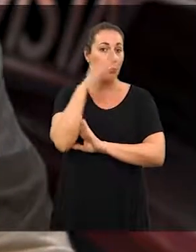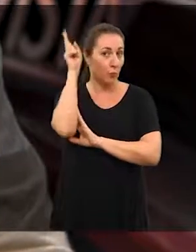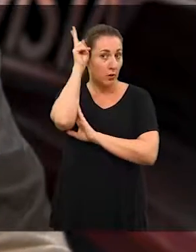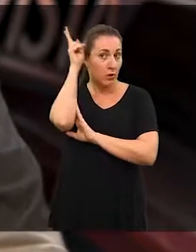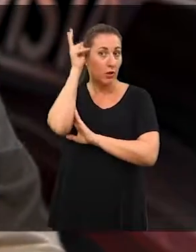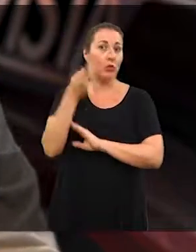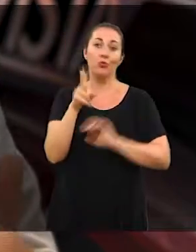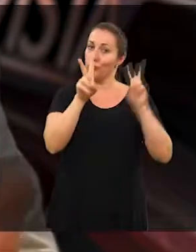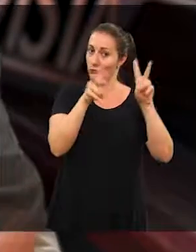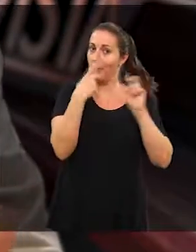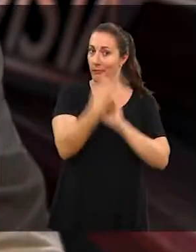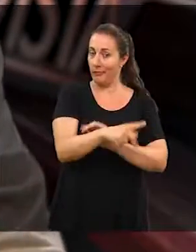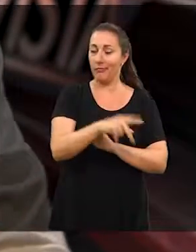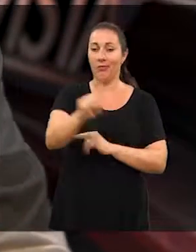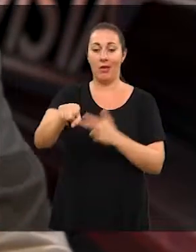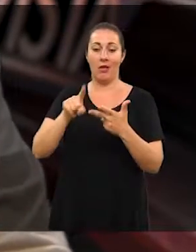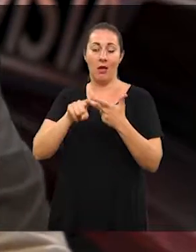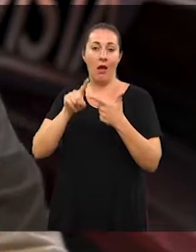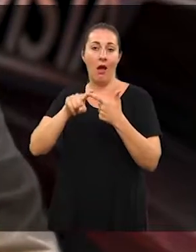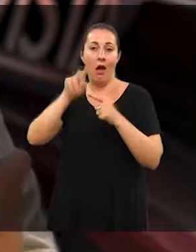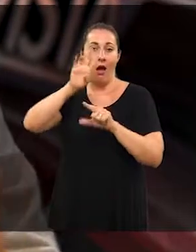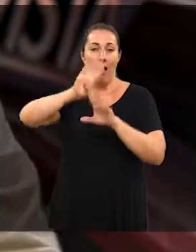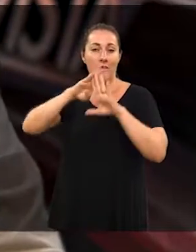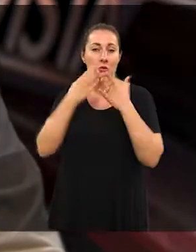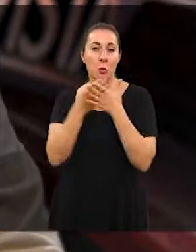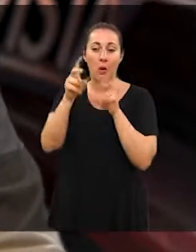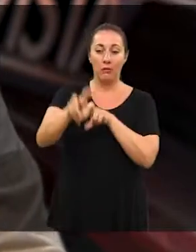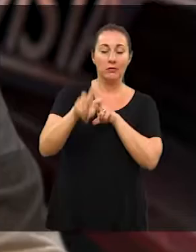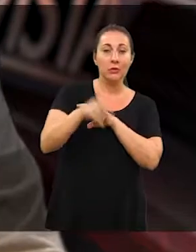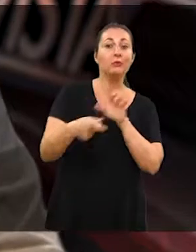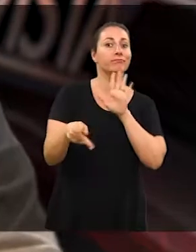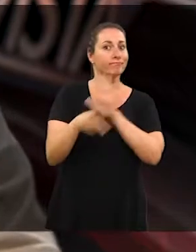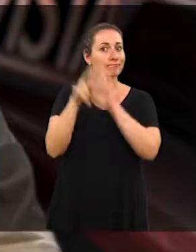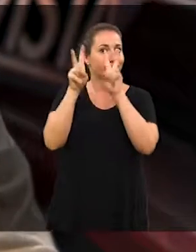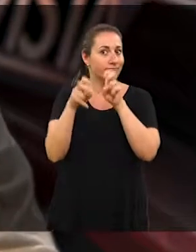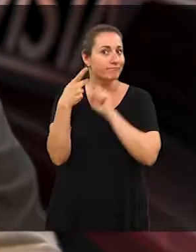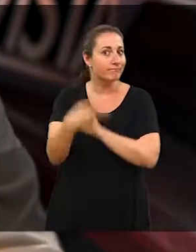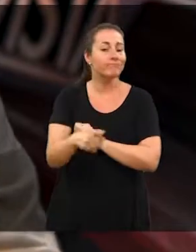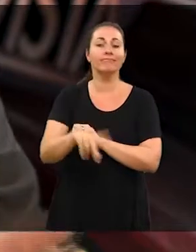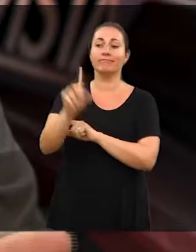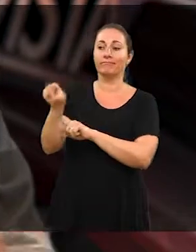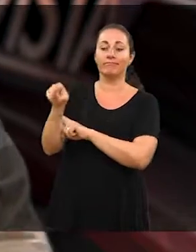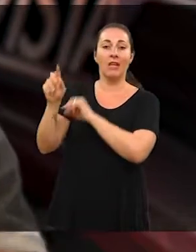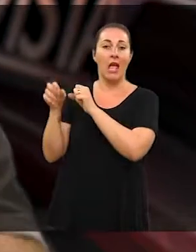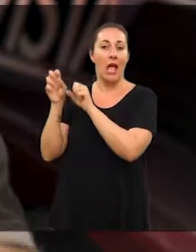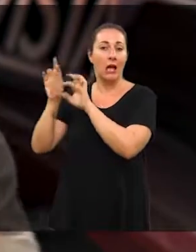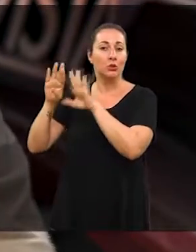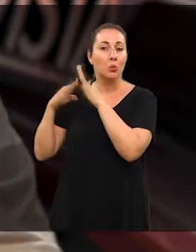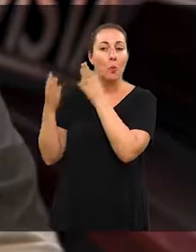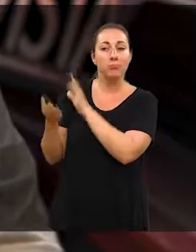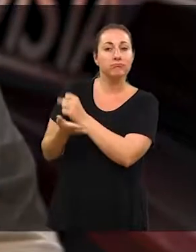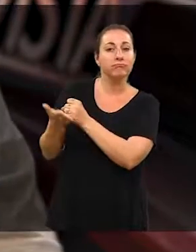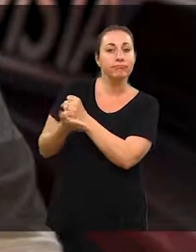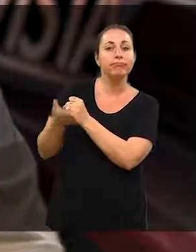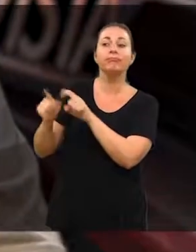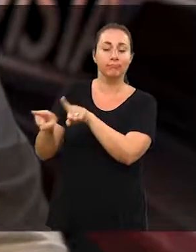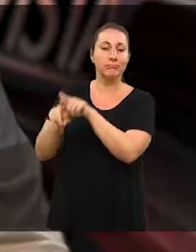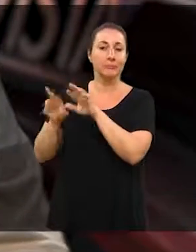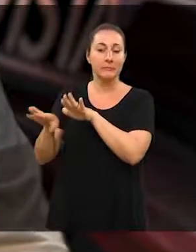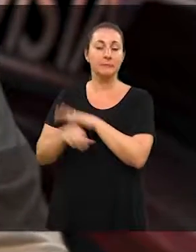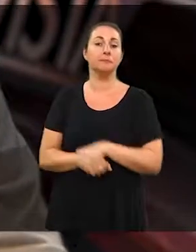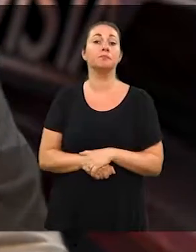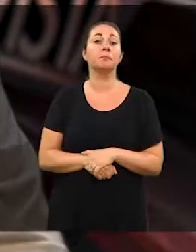temas indígenas, escolas do campo com temas do campo, escolas da educação básica, estão nessa linha aí. E o